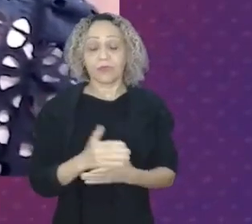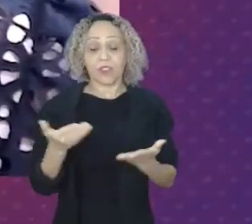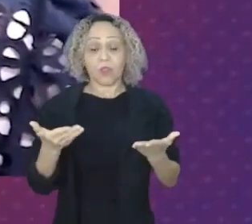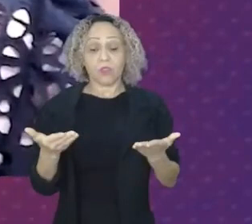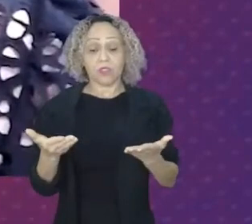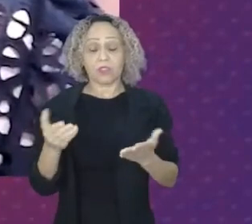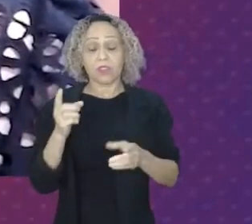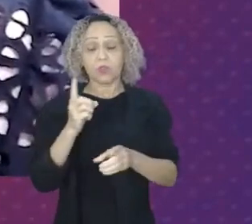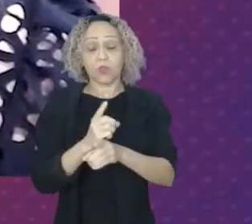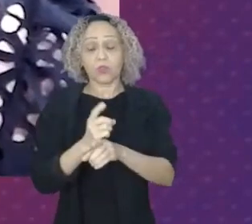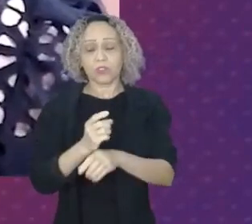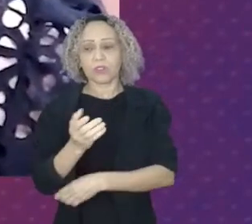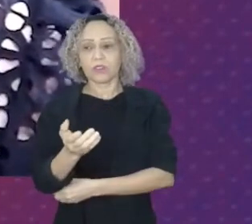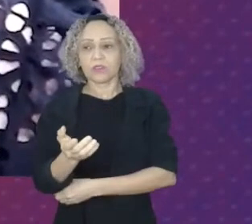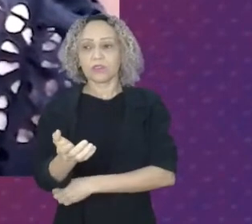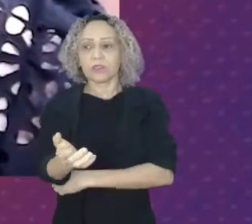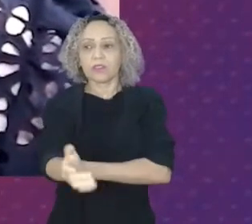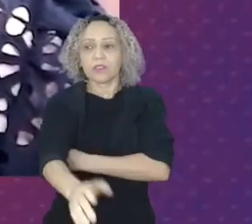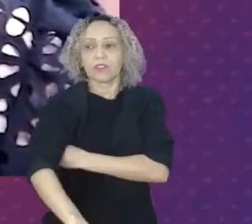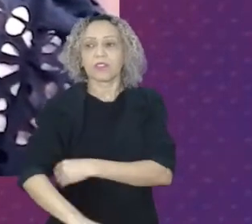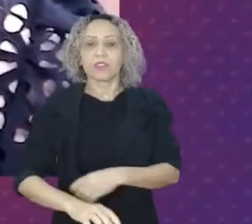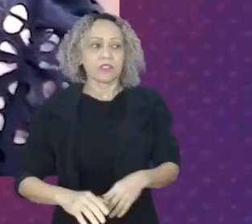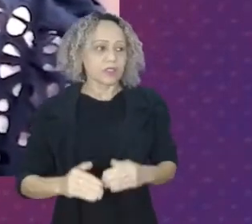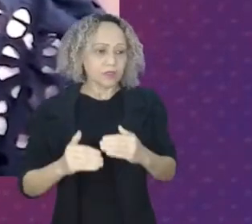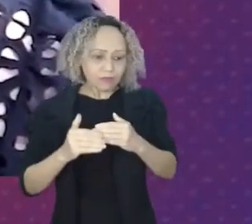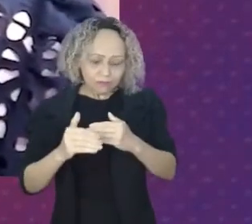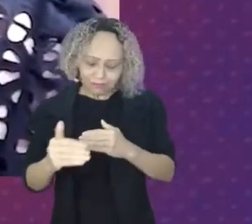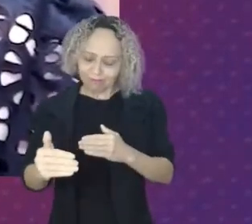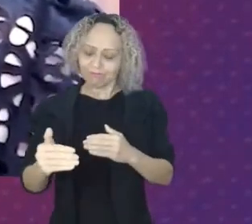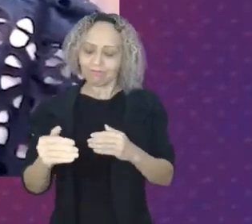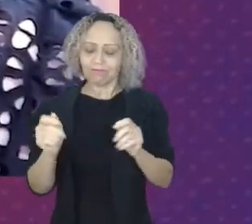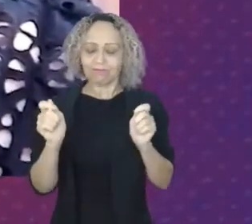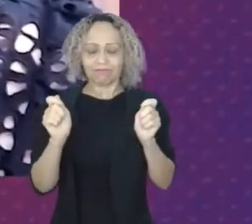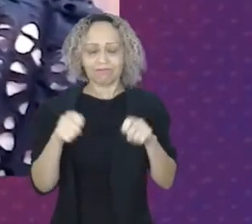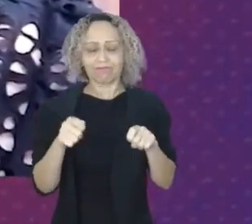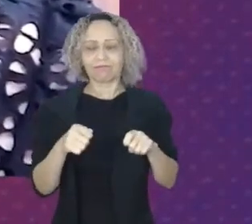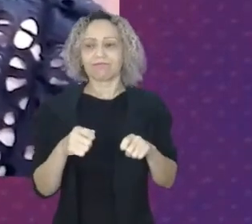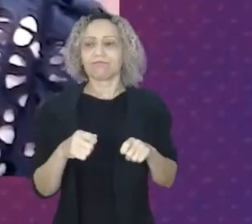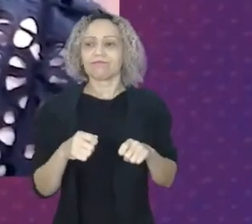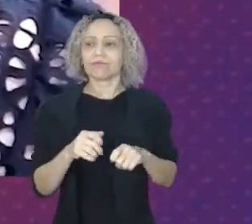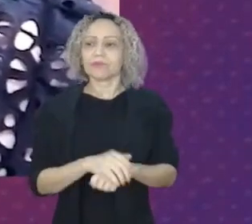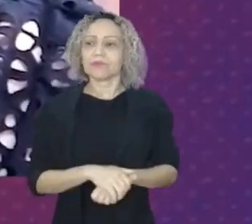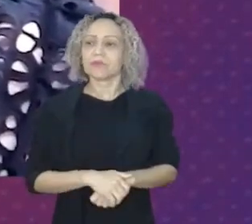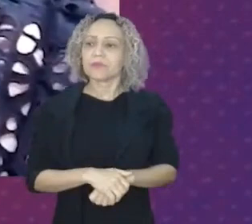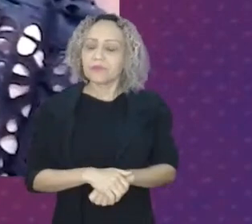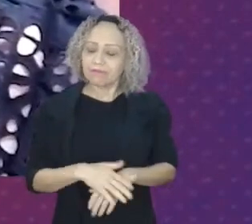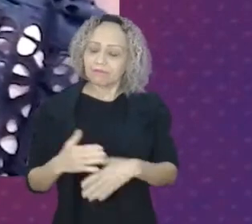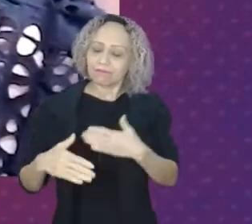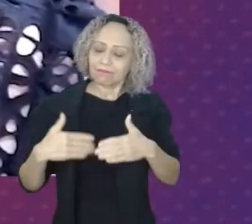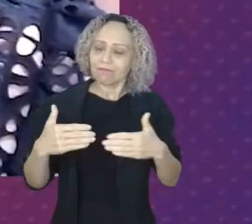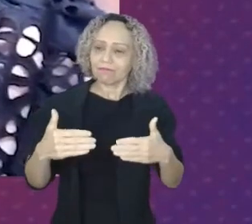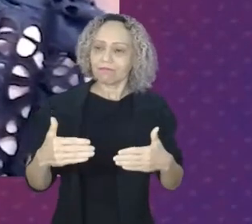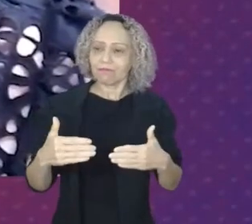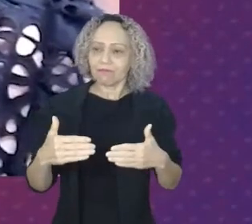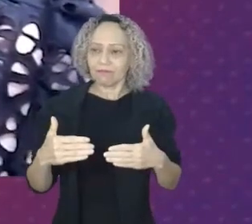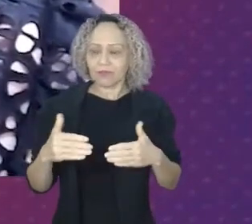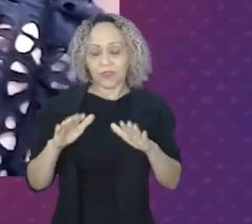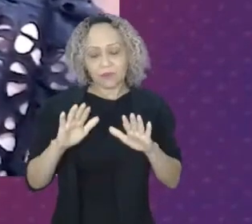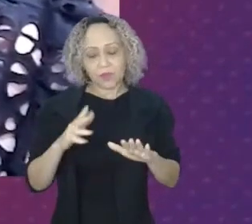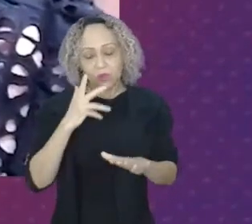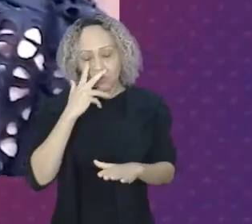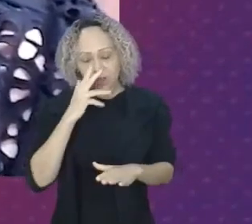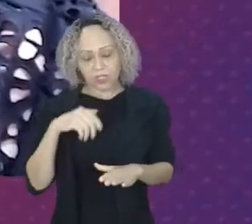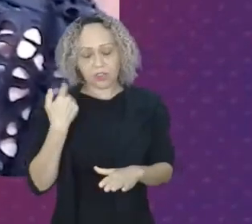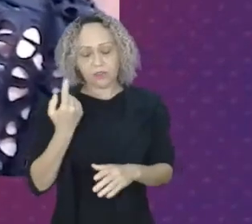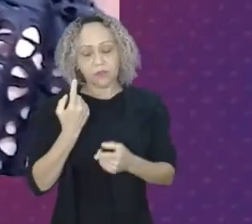hoje, e temos muitos desafios ainda pela frente, mas eu acredito que iremos superar com